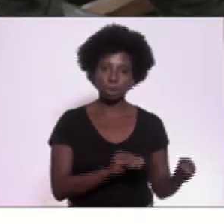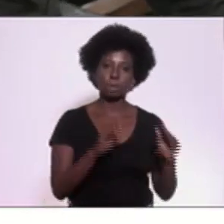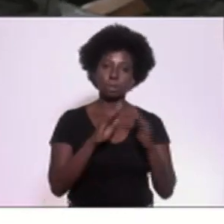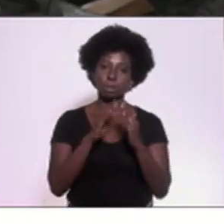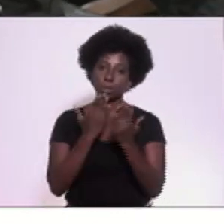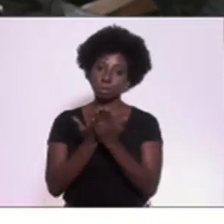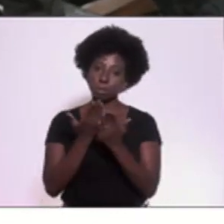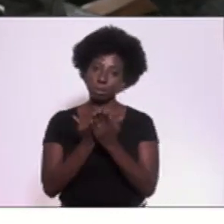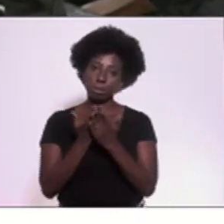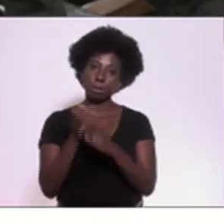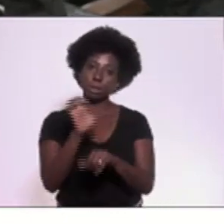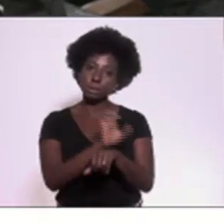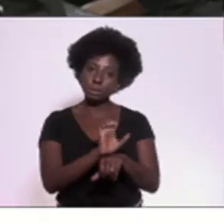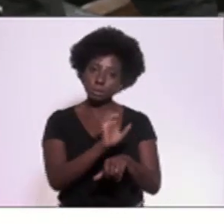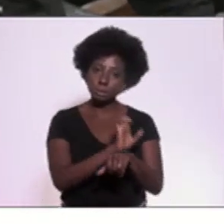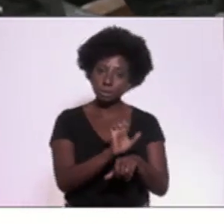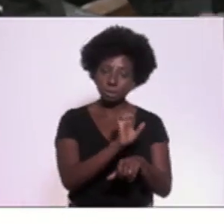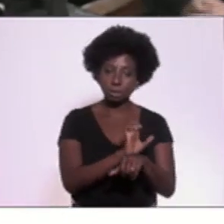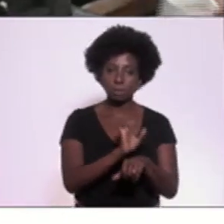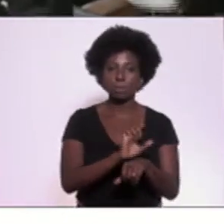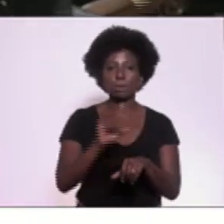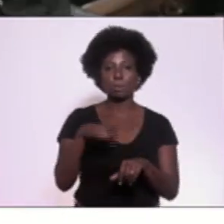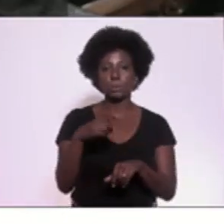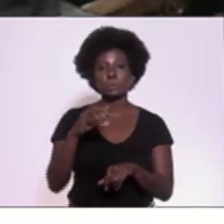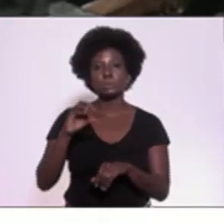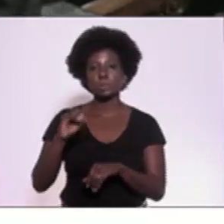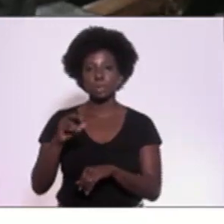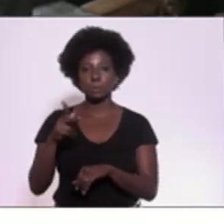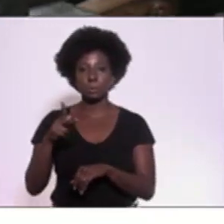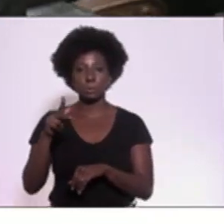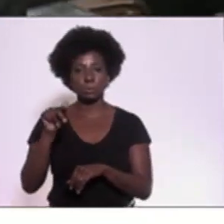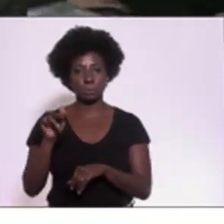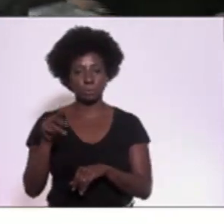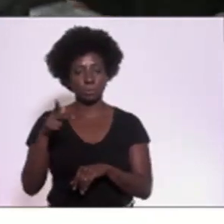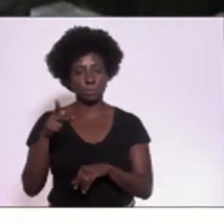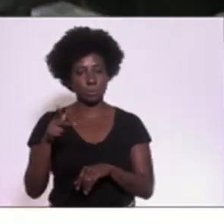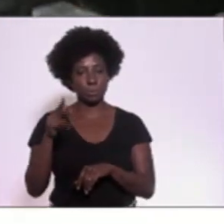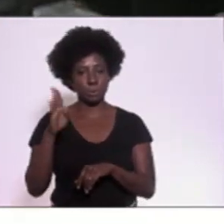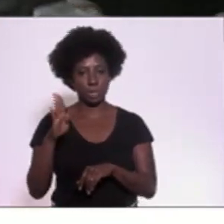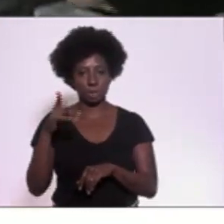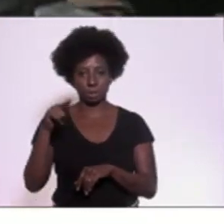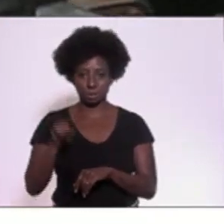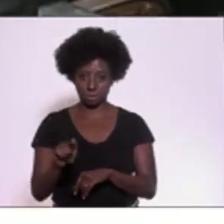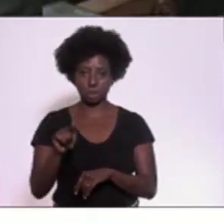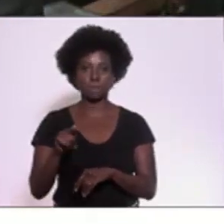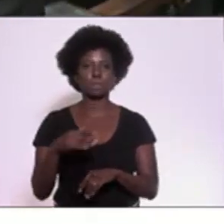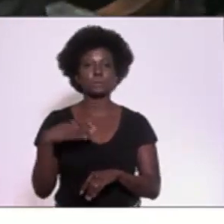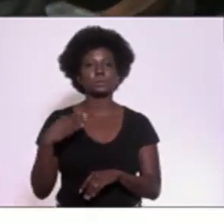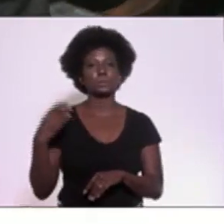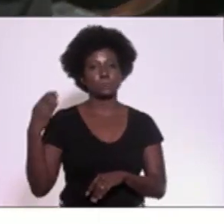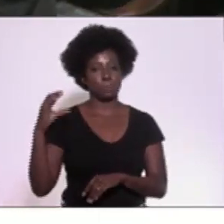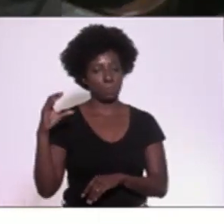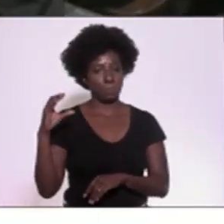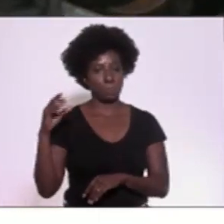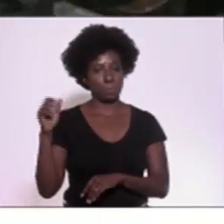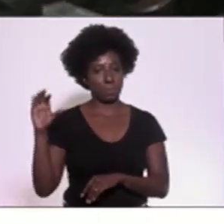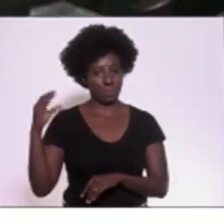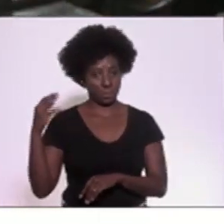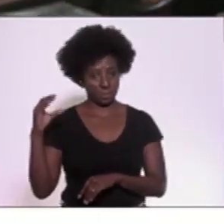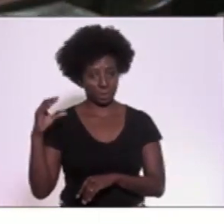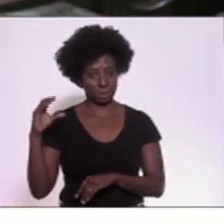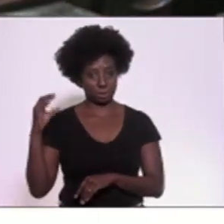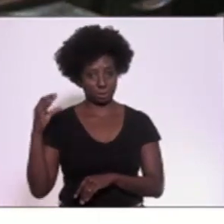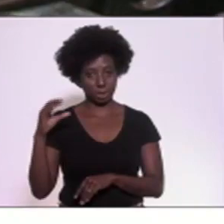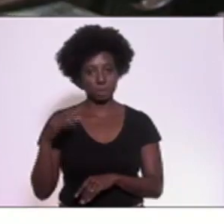Vieira para o espaço do CIEP 047, o CIEP Roberto Silveira, localizado no bairro do Barreto. A gente tem lutado muito